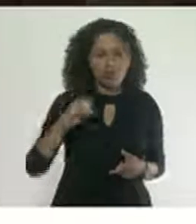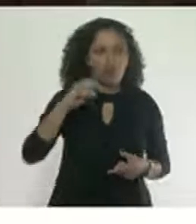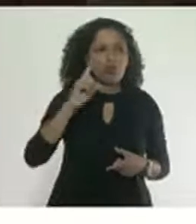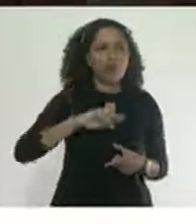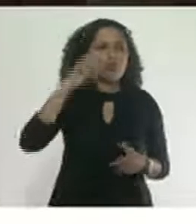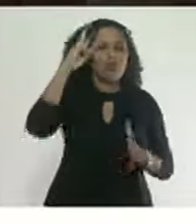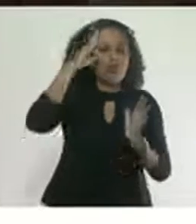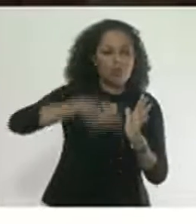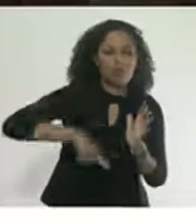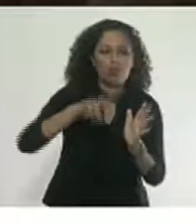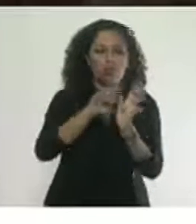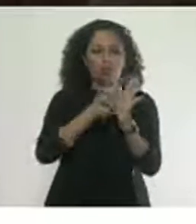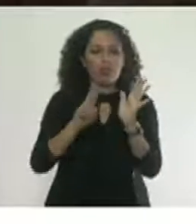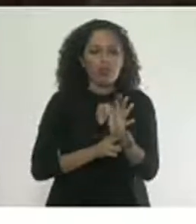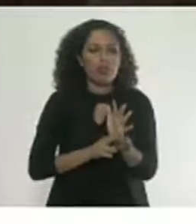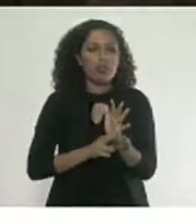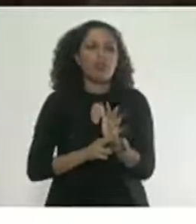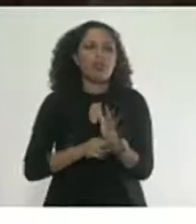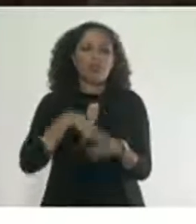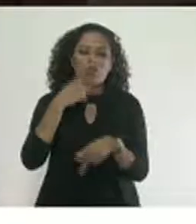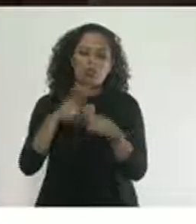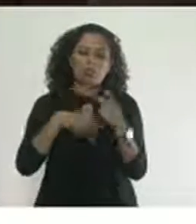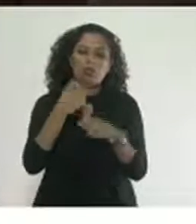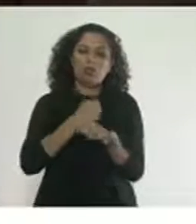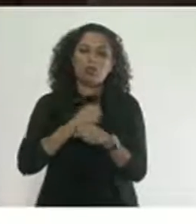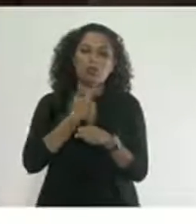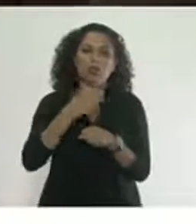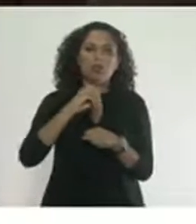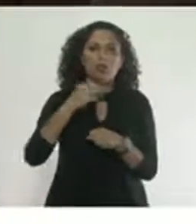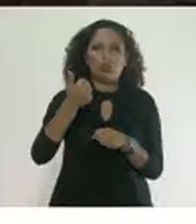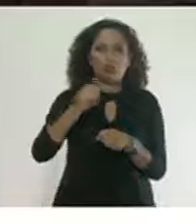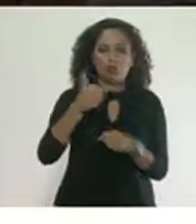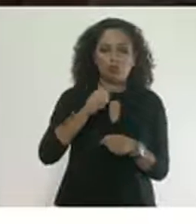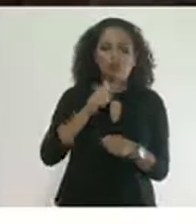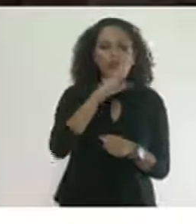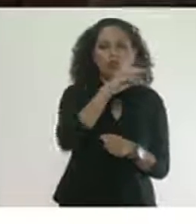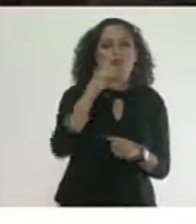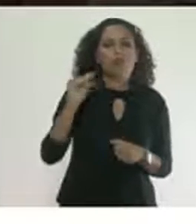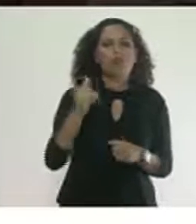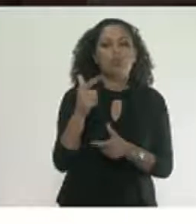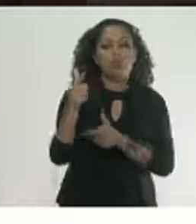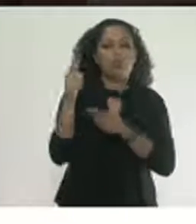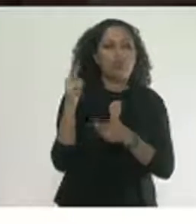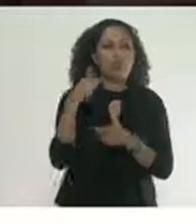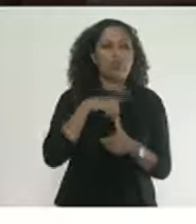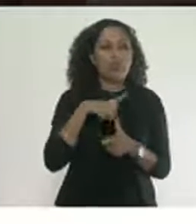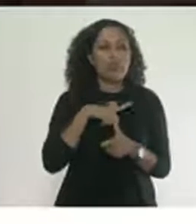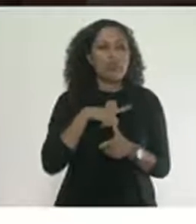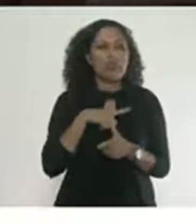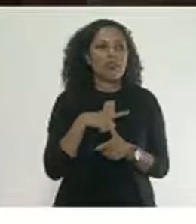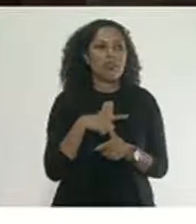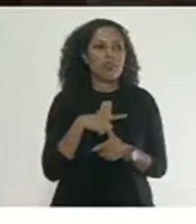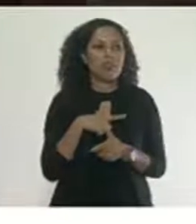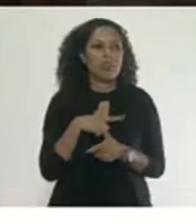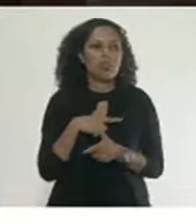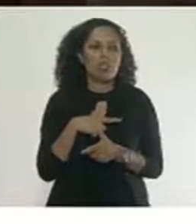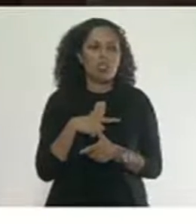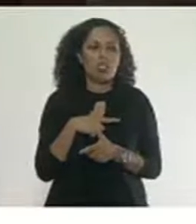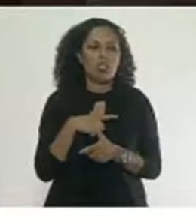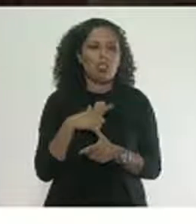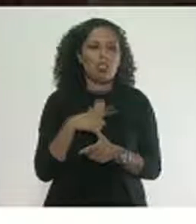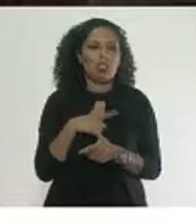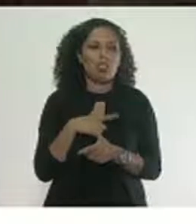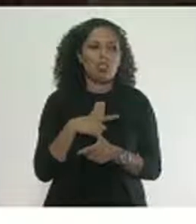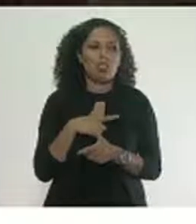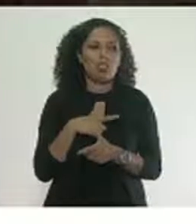o relatório que foi divulgado em 2011 da CPI das armas, tem exatamente